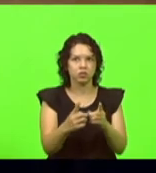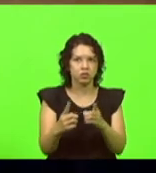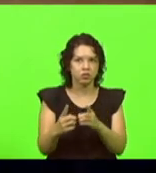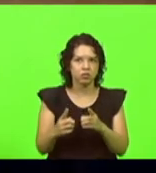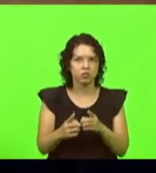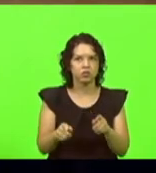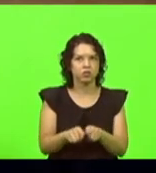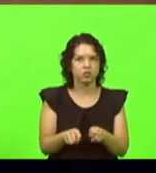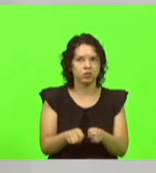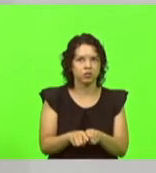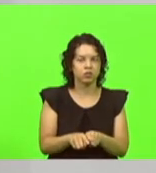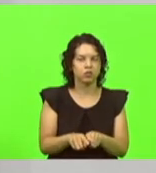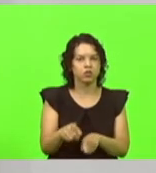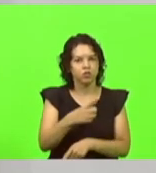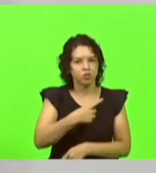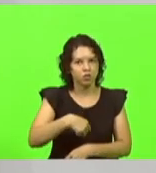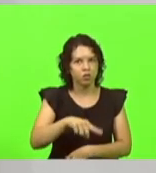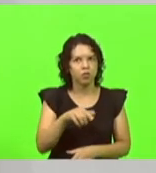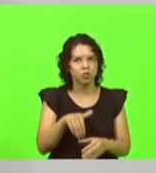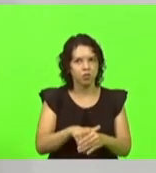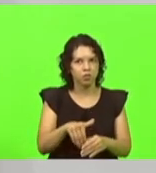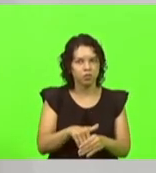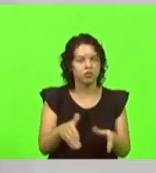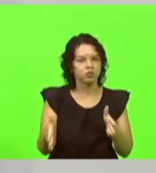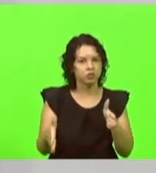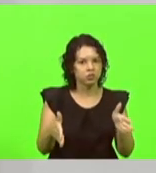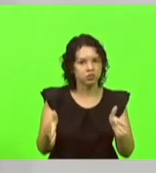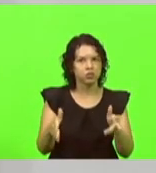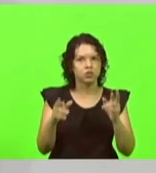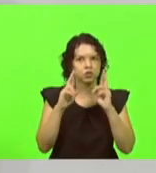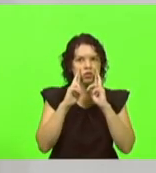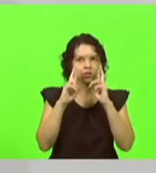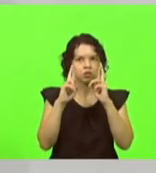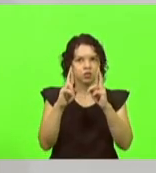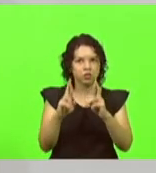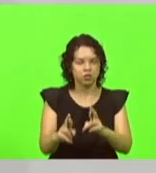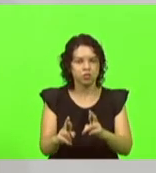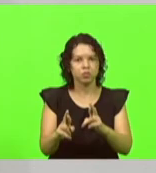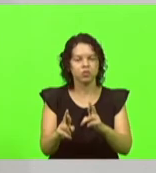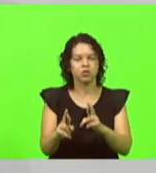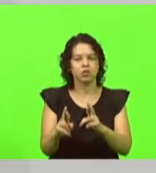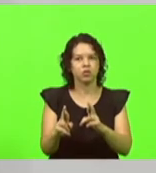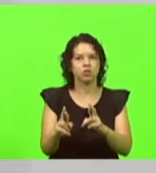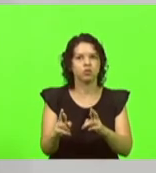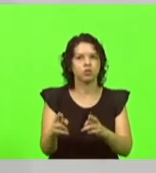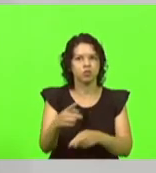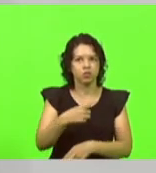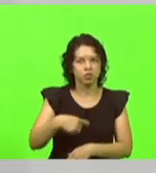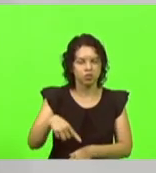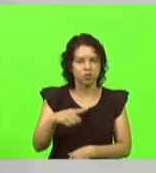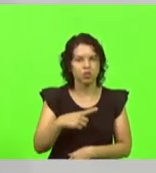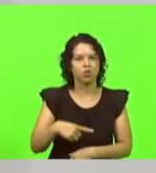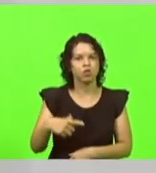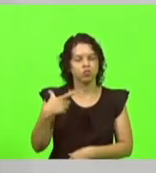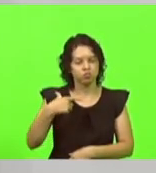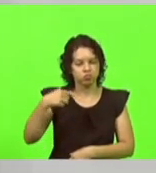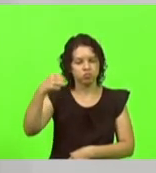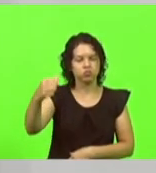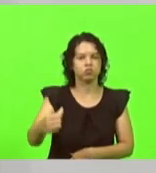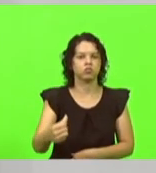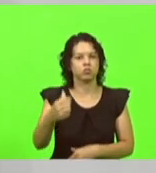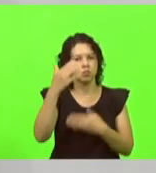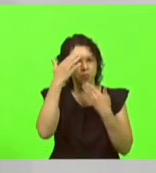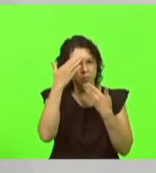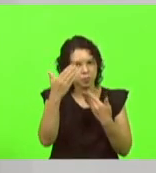fazer dos nossos mandatos, mandatos de respeito, respeitando a quem nos dá a oportunidade de aqui chegar. Obrigado,